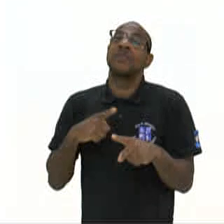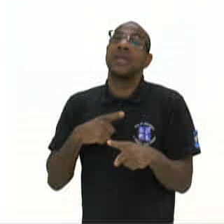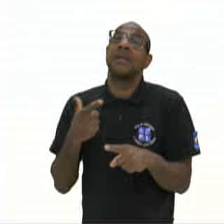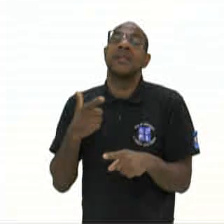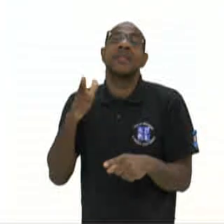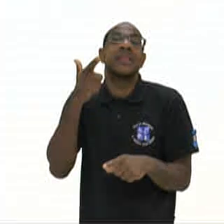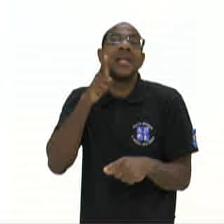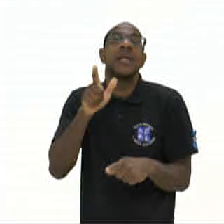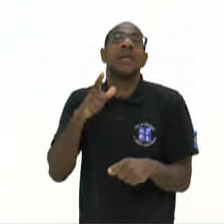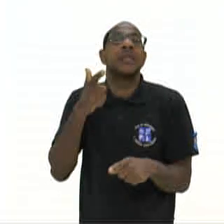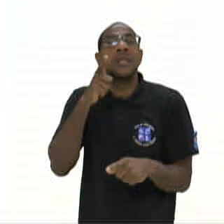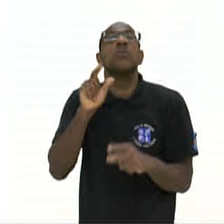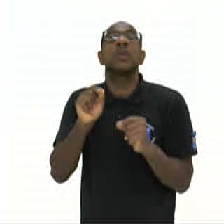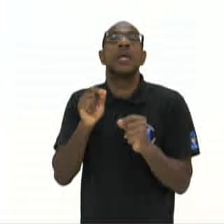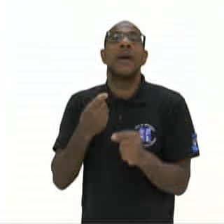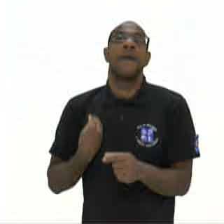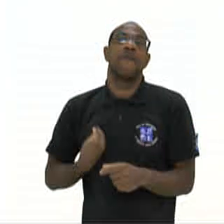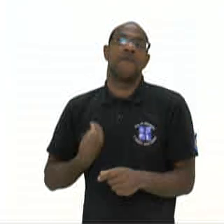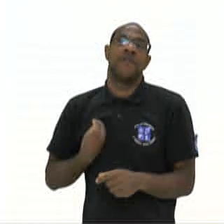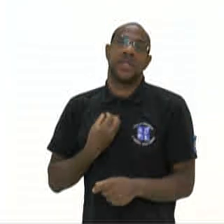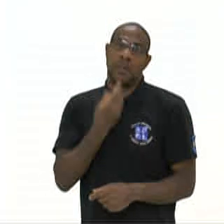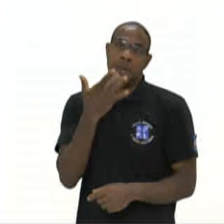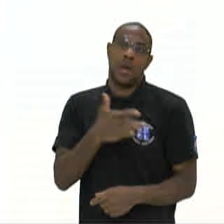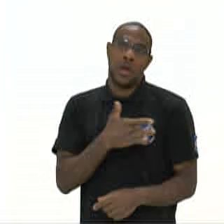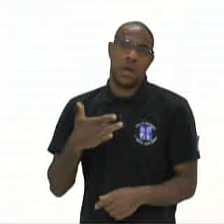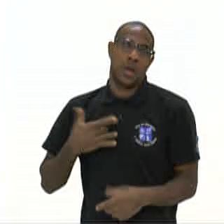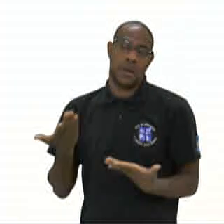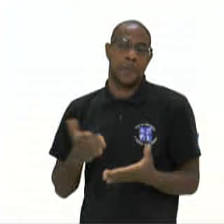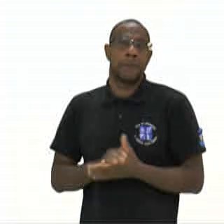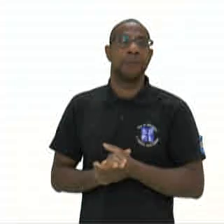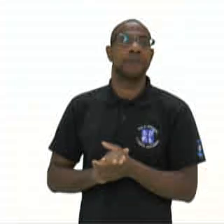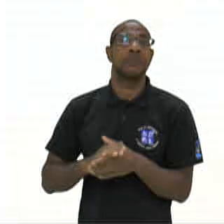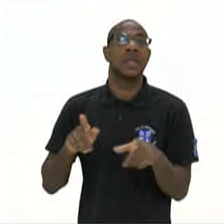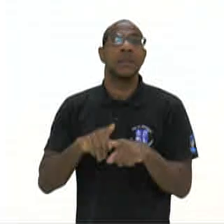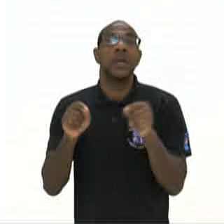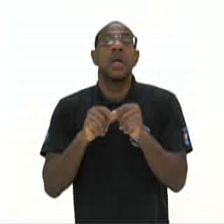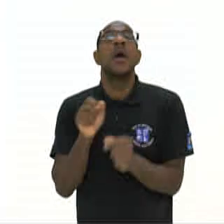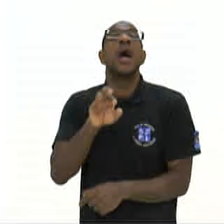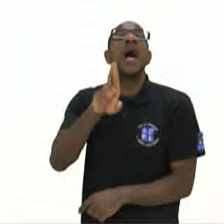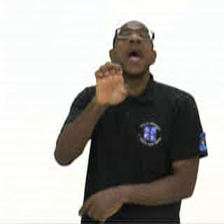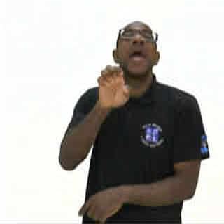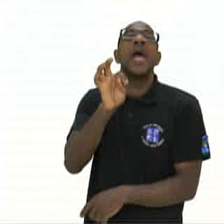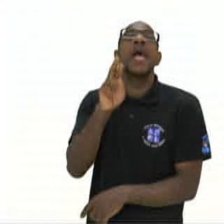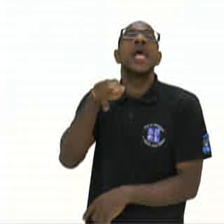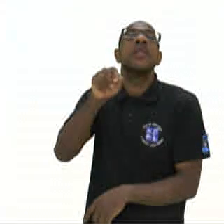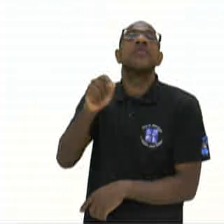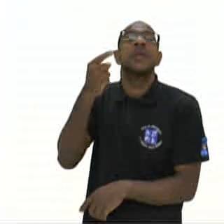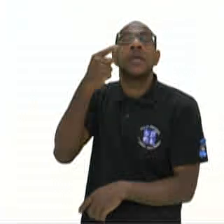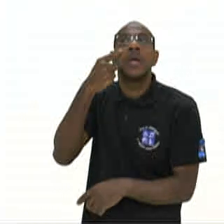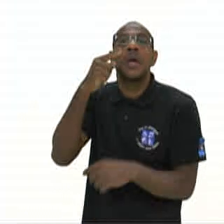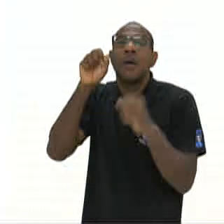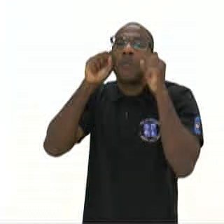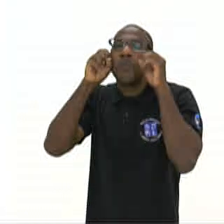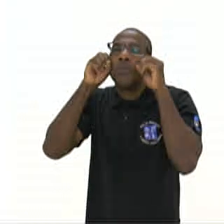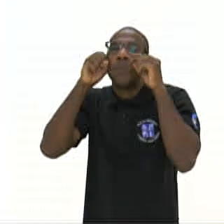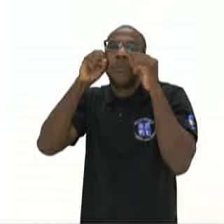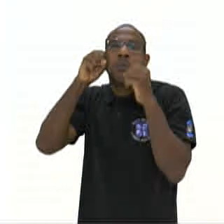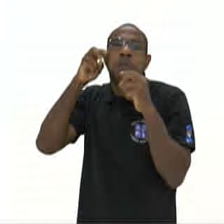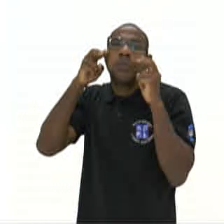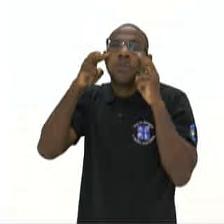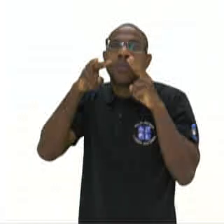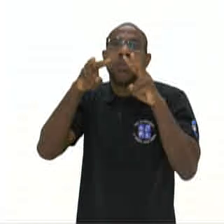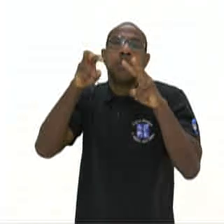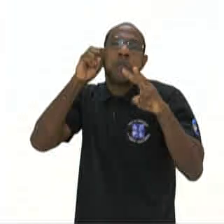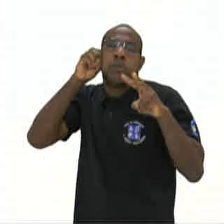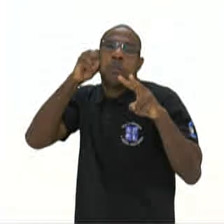duas doenças bem sérias na retina. Retina é uma camada que tem lá no fundo do olho que recebe a imagem e projeta para o nervo óptico que vai lá